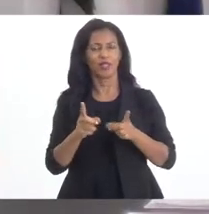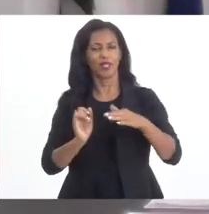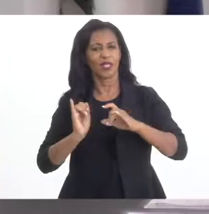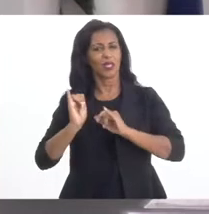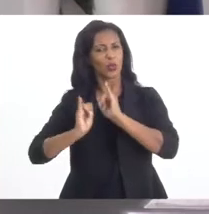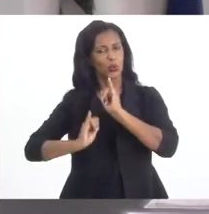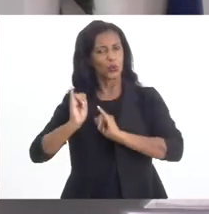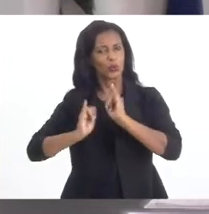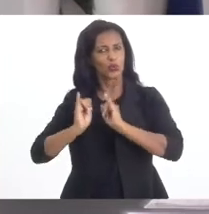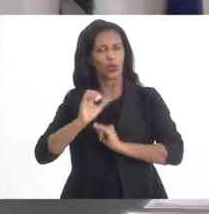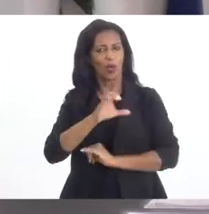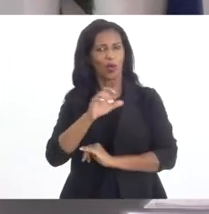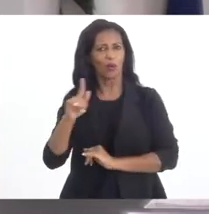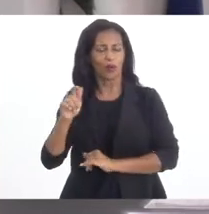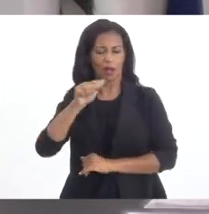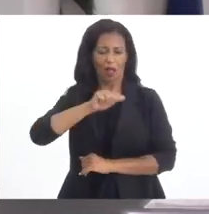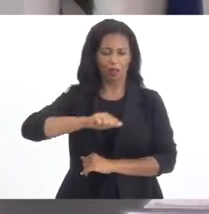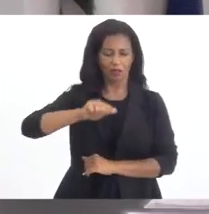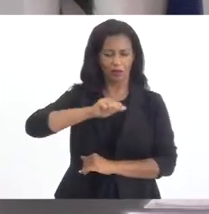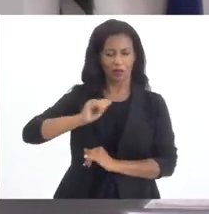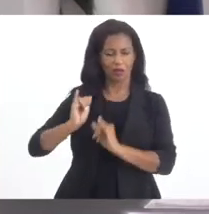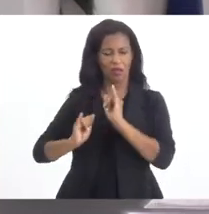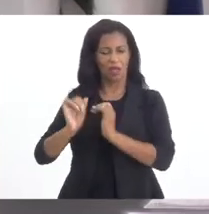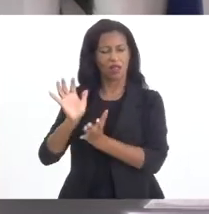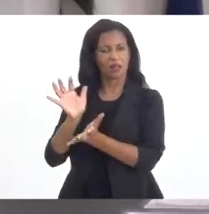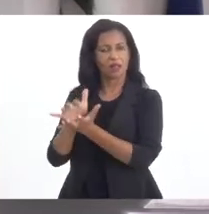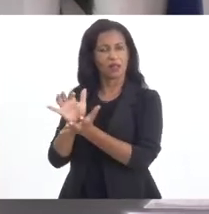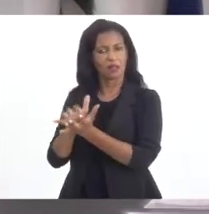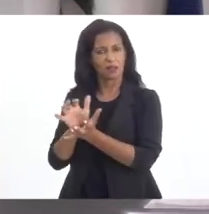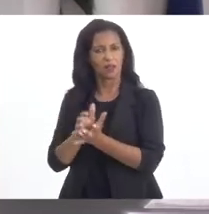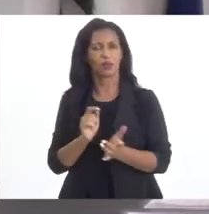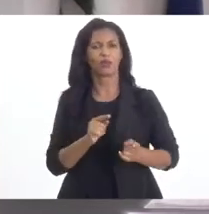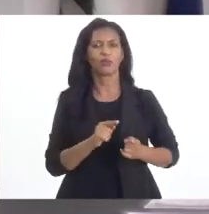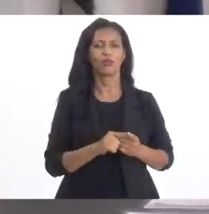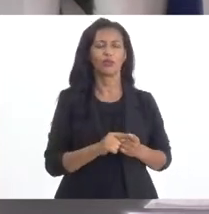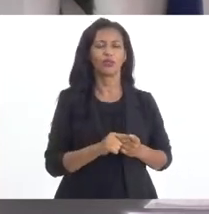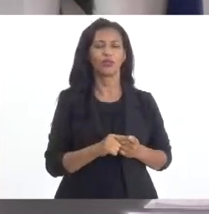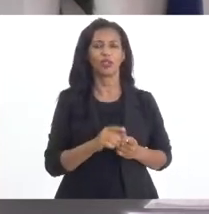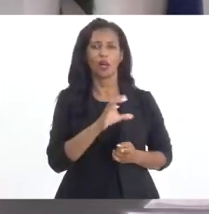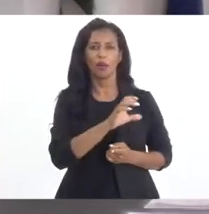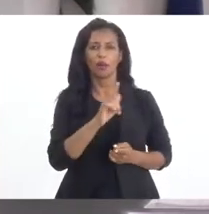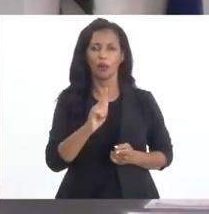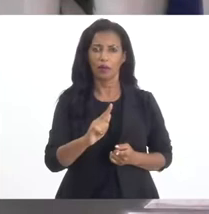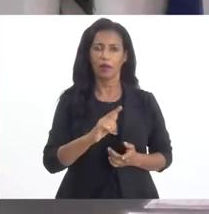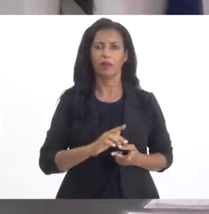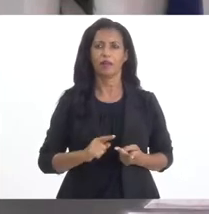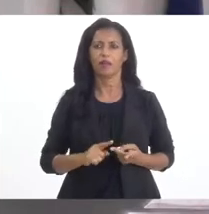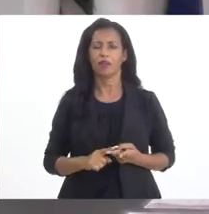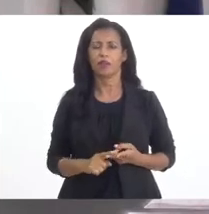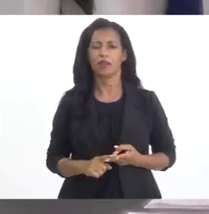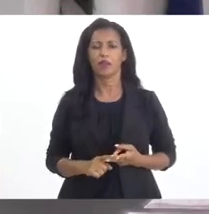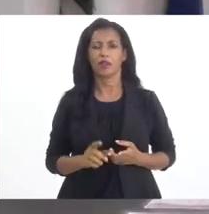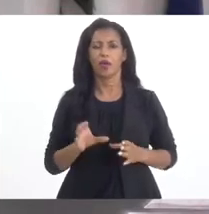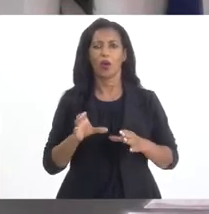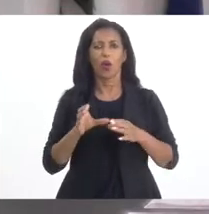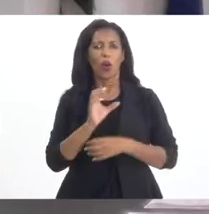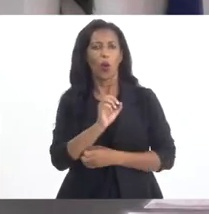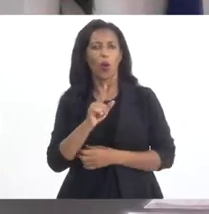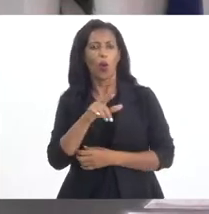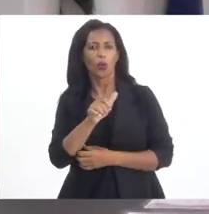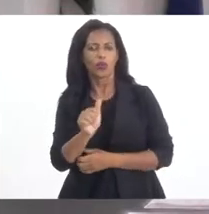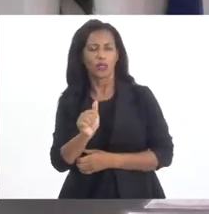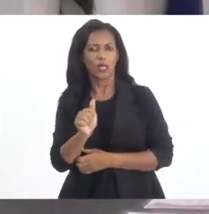Industrial de Campo Grande, da Associação Industrial de Santa Cruz, da Associação Industrial de Campo Grande, do Conselho de Segurança